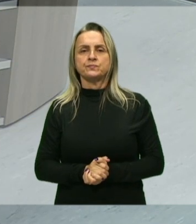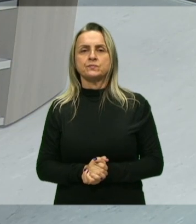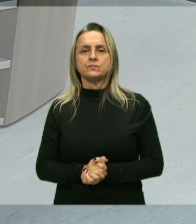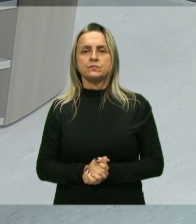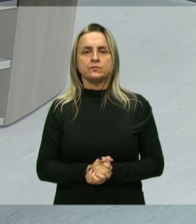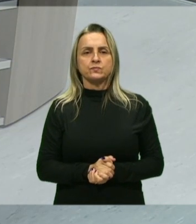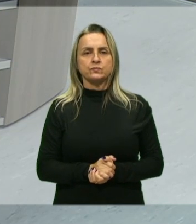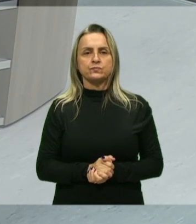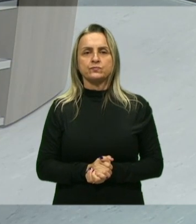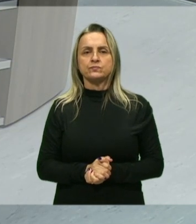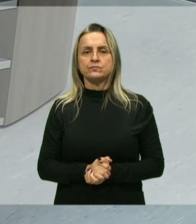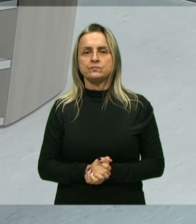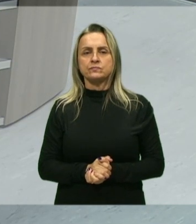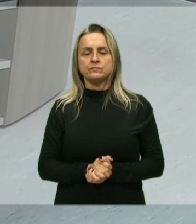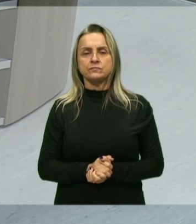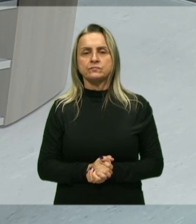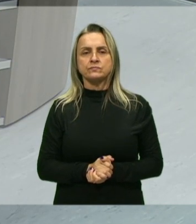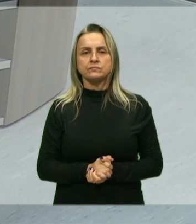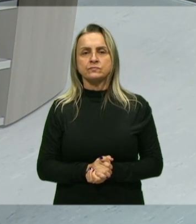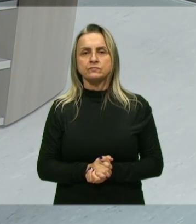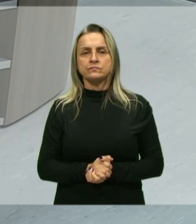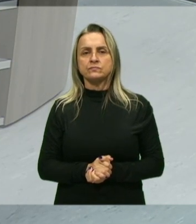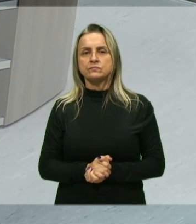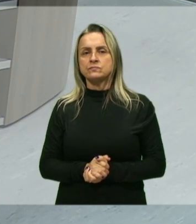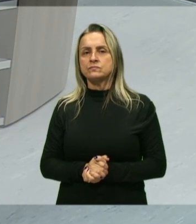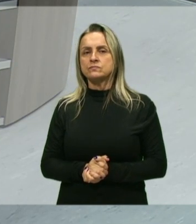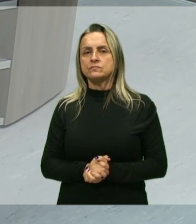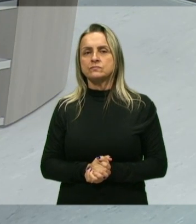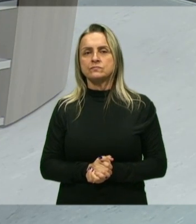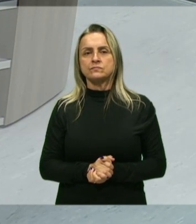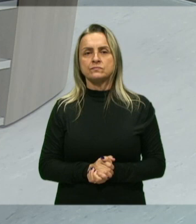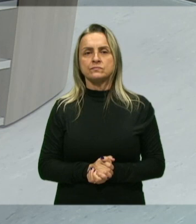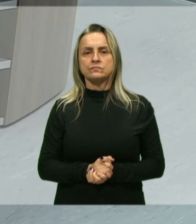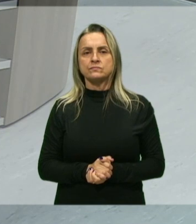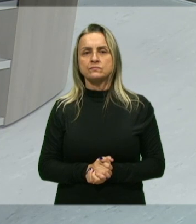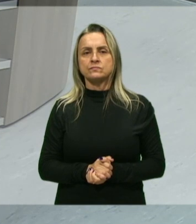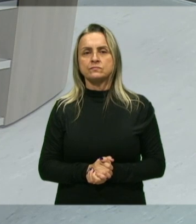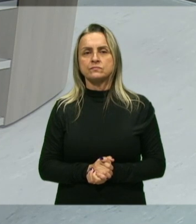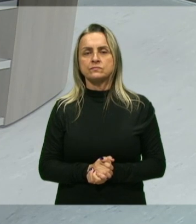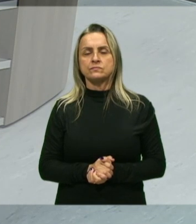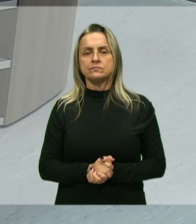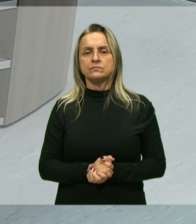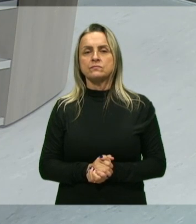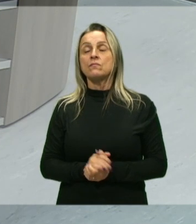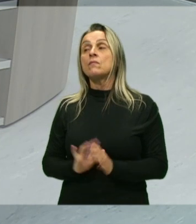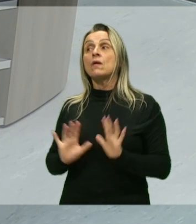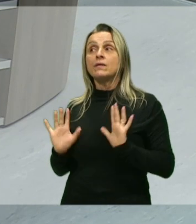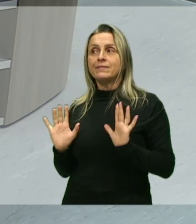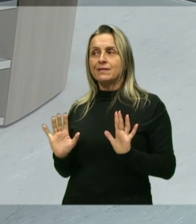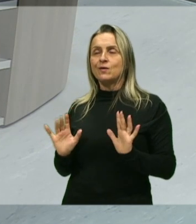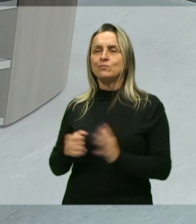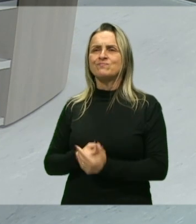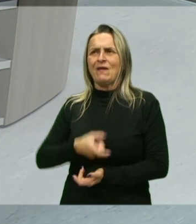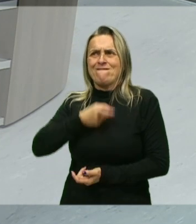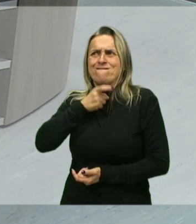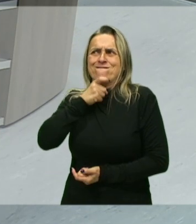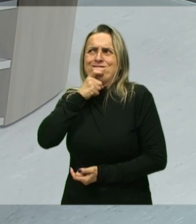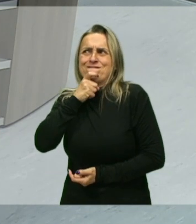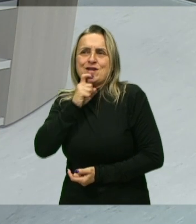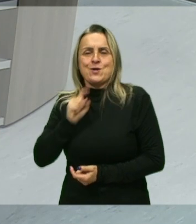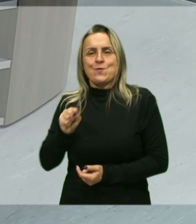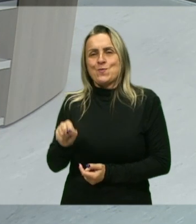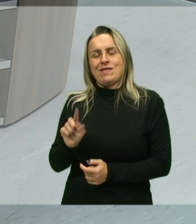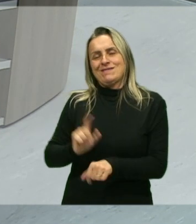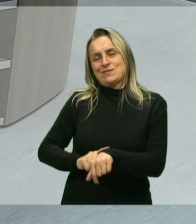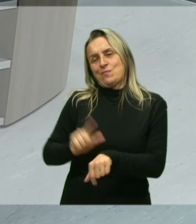lá. Em relação a gente não pode nem, né, ser frio nessa parte. A parte amorosa que a